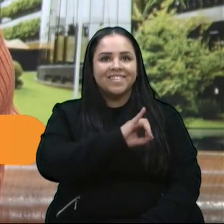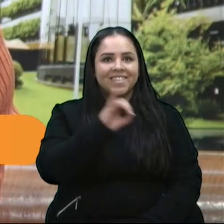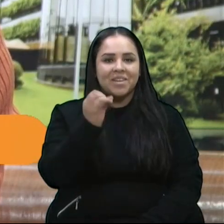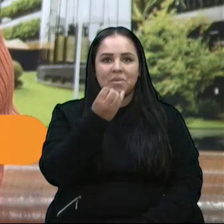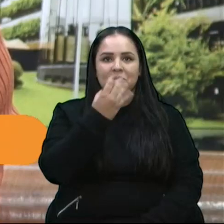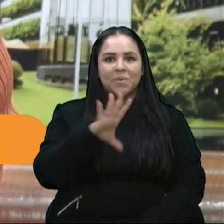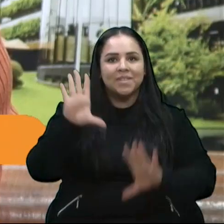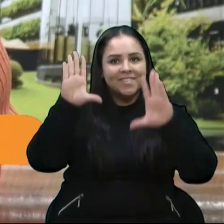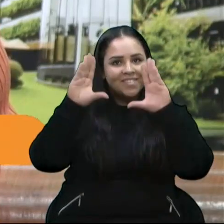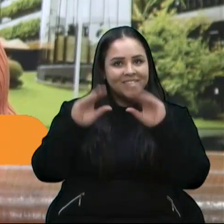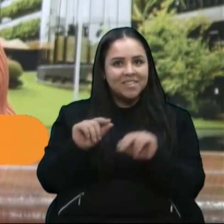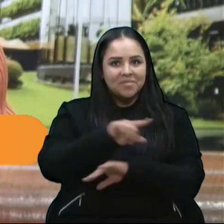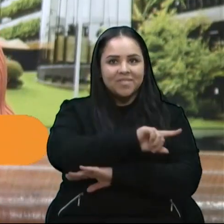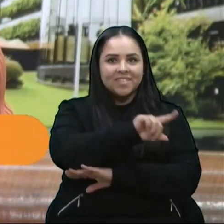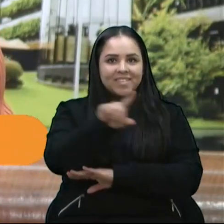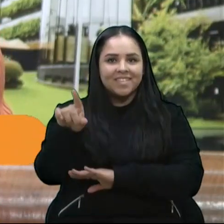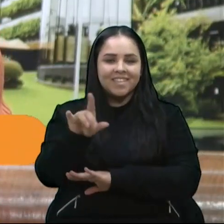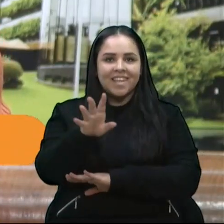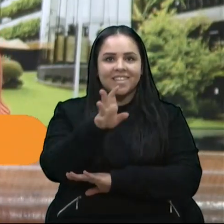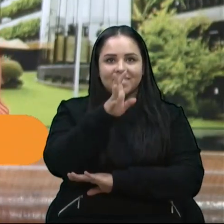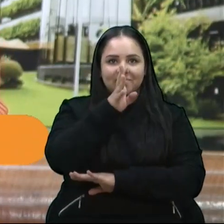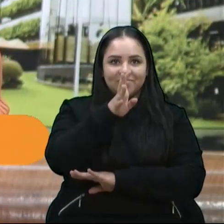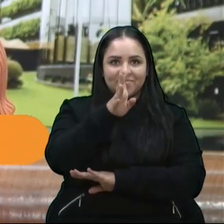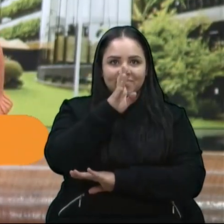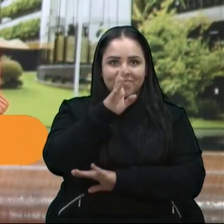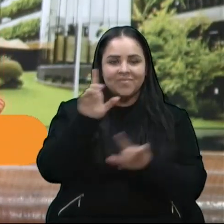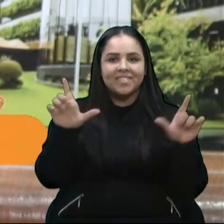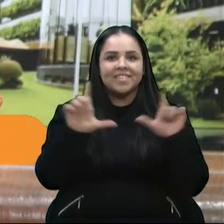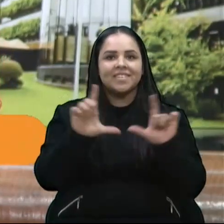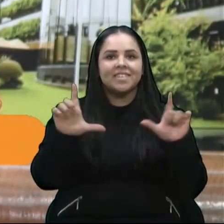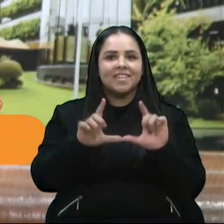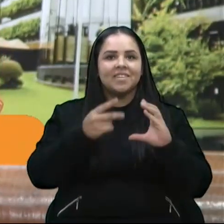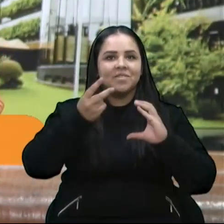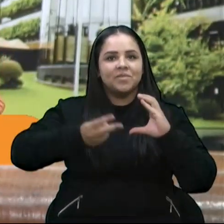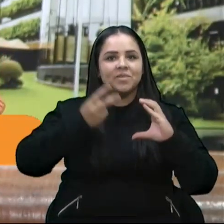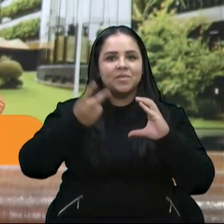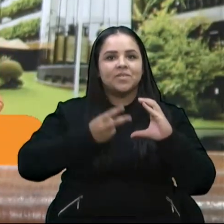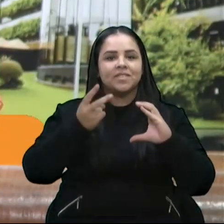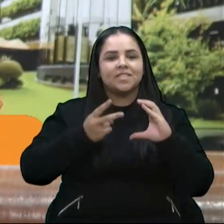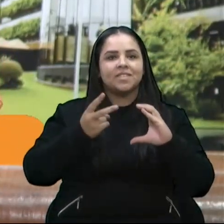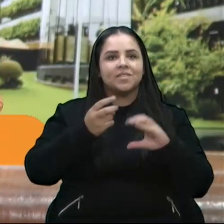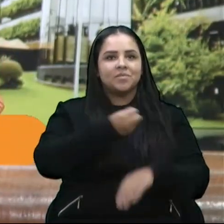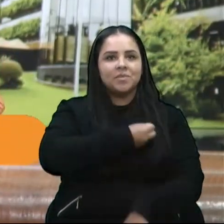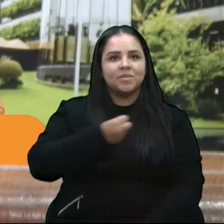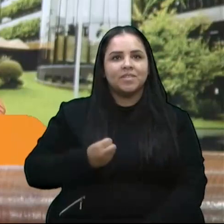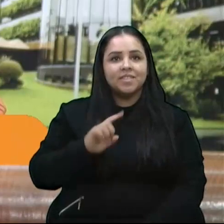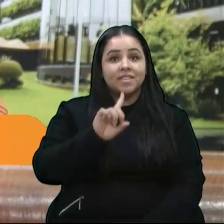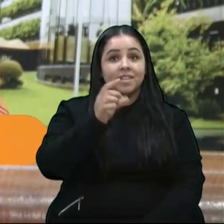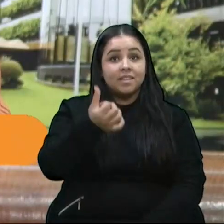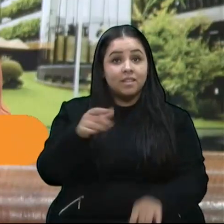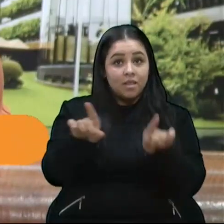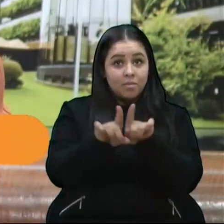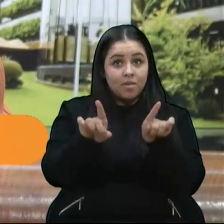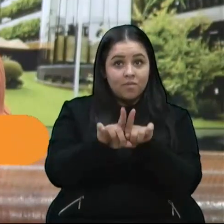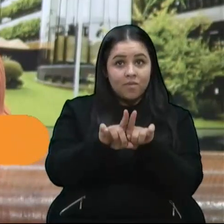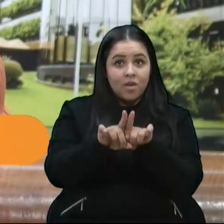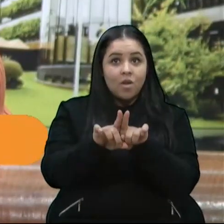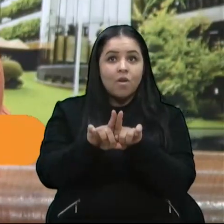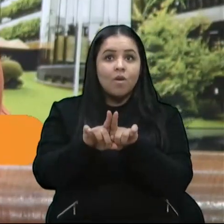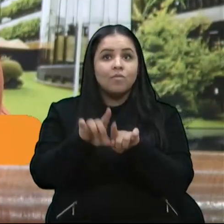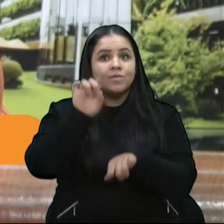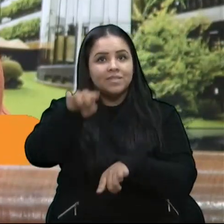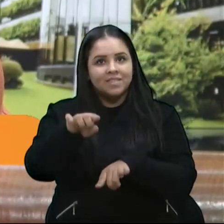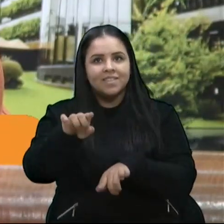muito boa noite para você que nos acompanha na TV Câmara, canal 16, e também para você que está ligado nas redes sociais